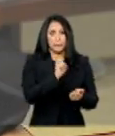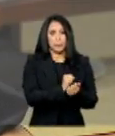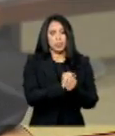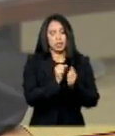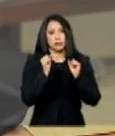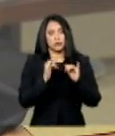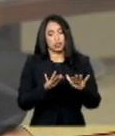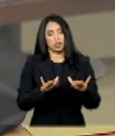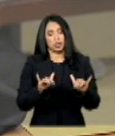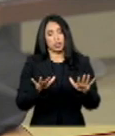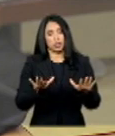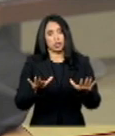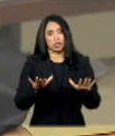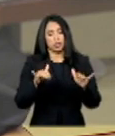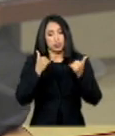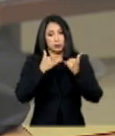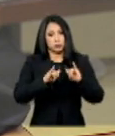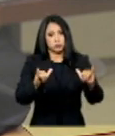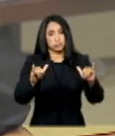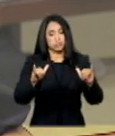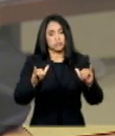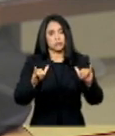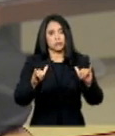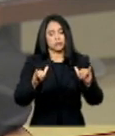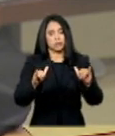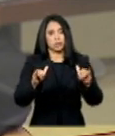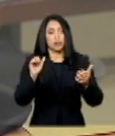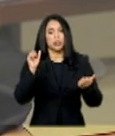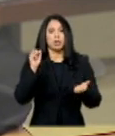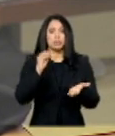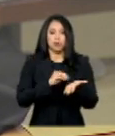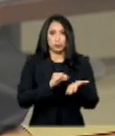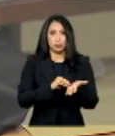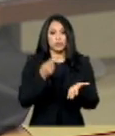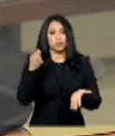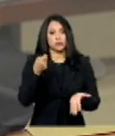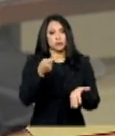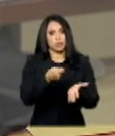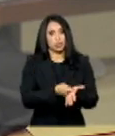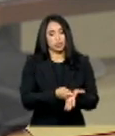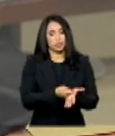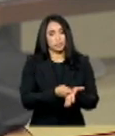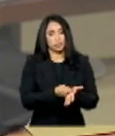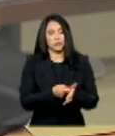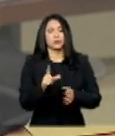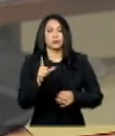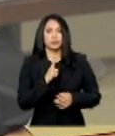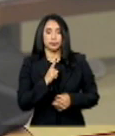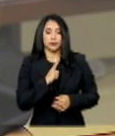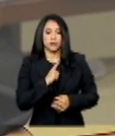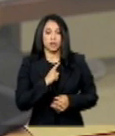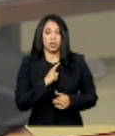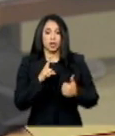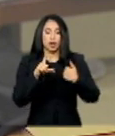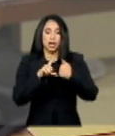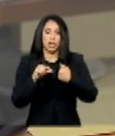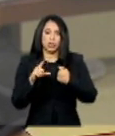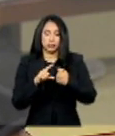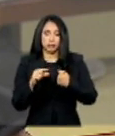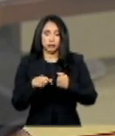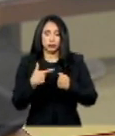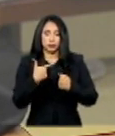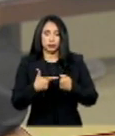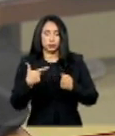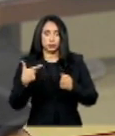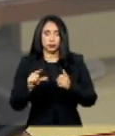de energia elétrica do quarto falecimento falta de pagamento ocorre que nos termos do artigo 22 inciso 4 com